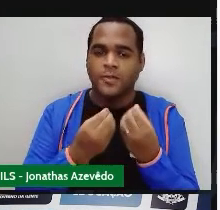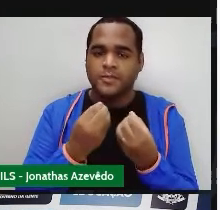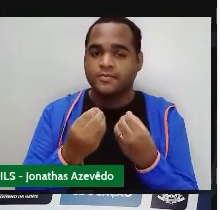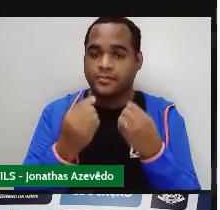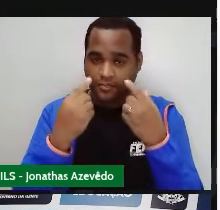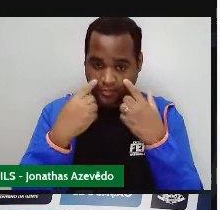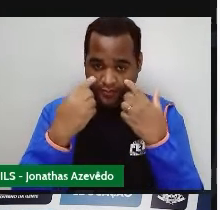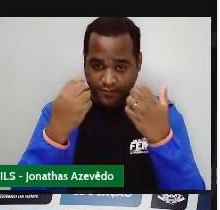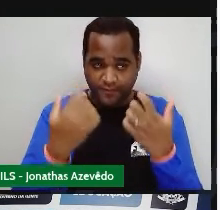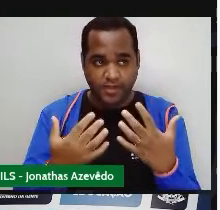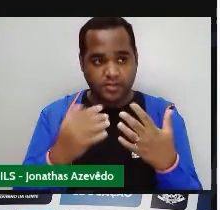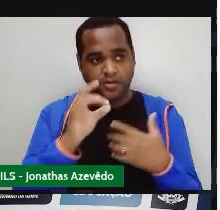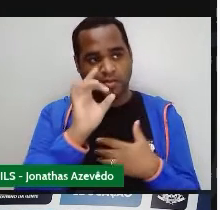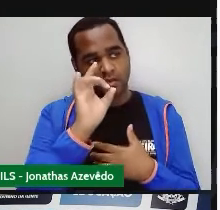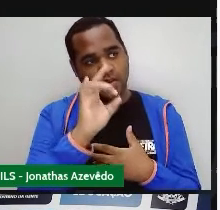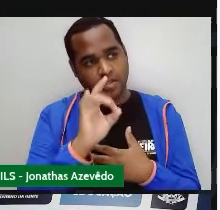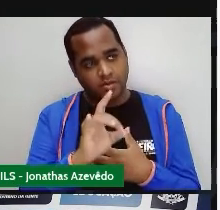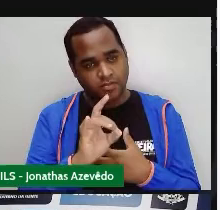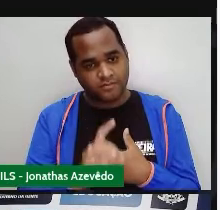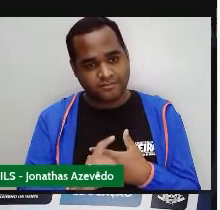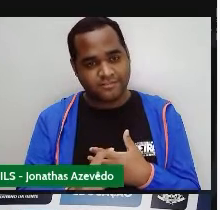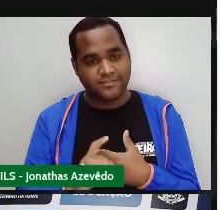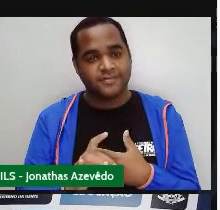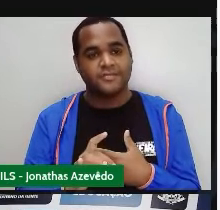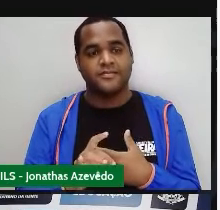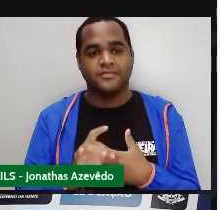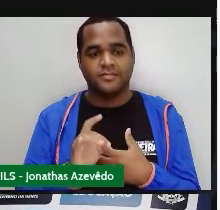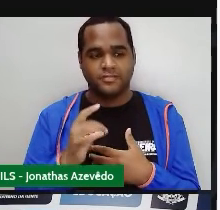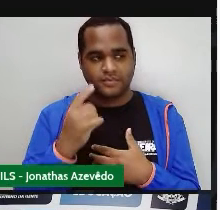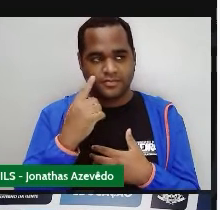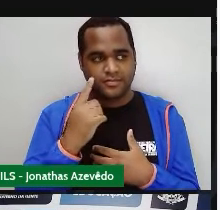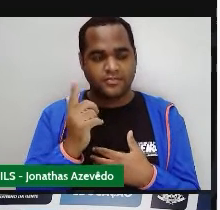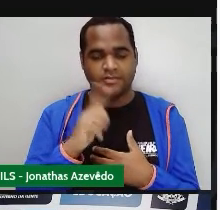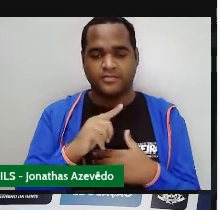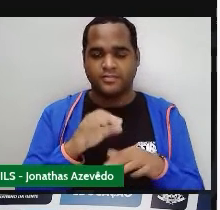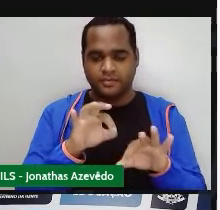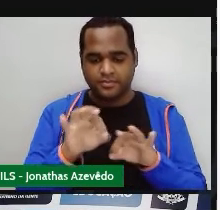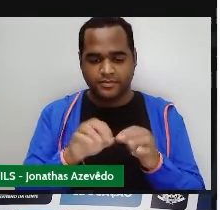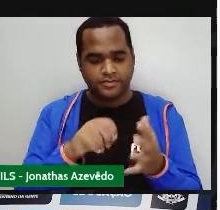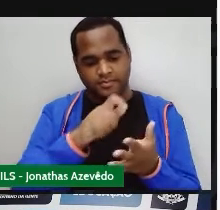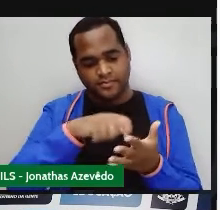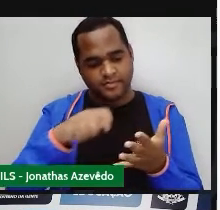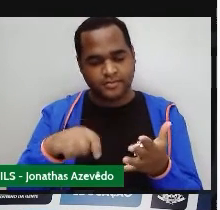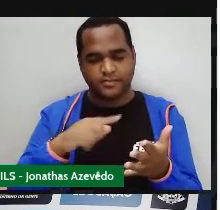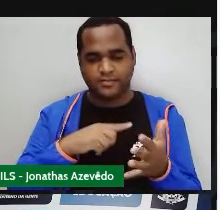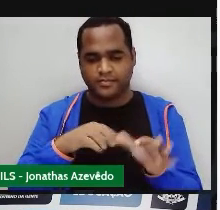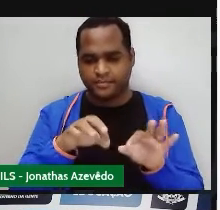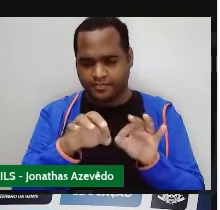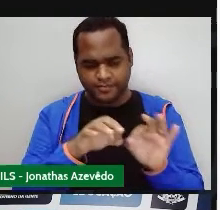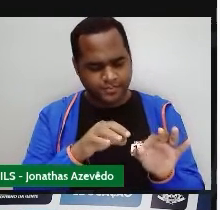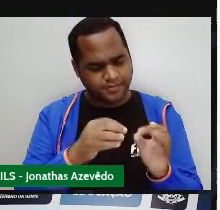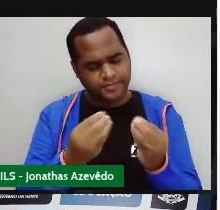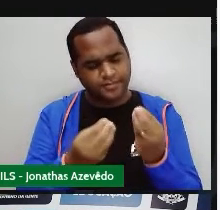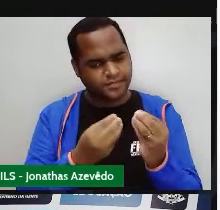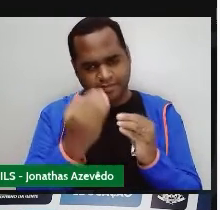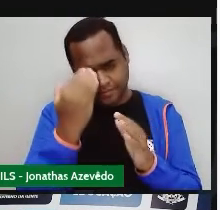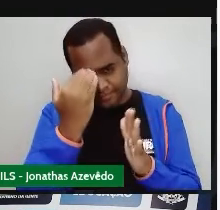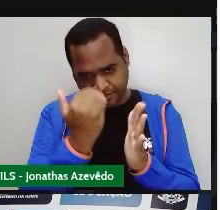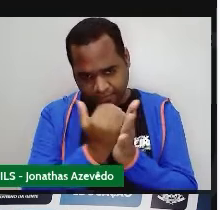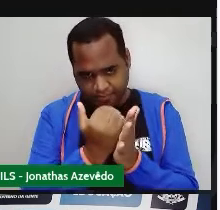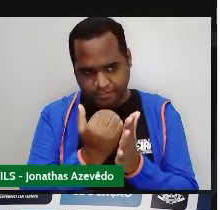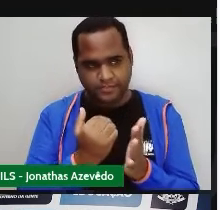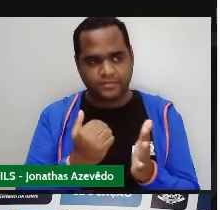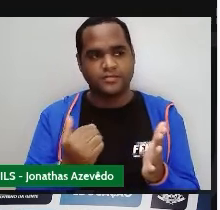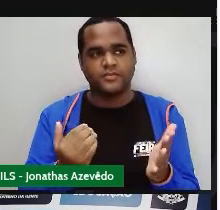fazer isso por partes tentar resolver por partes de Santiago você escreveu um plano de ação né você deixar isso escrito